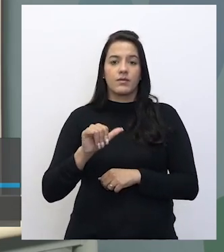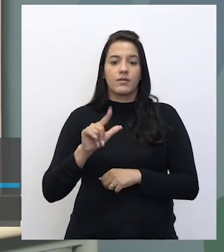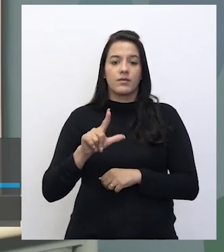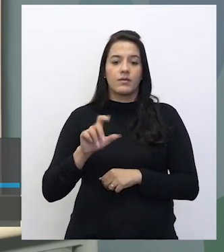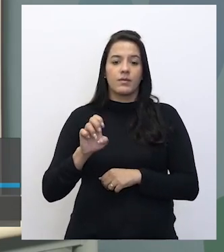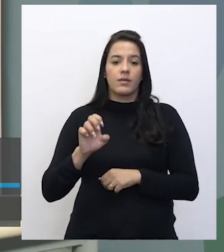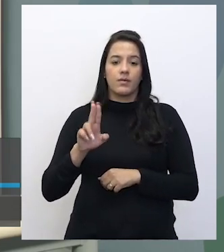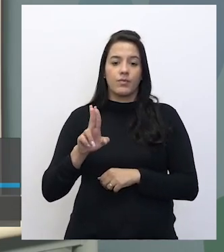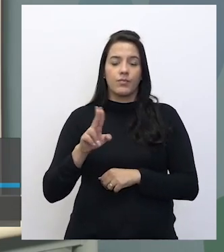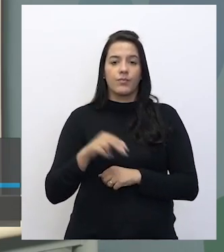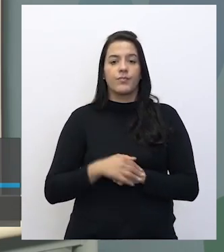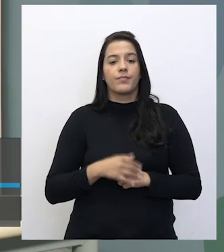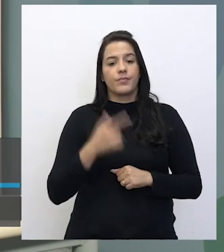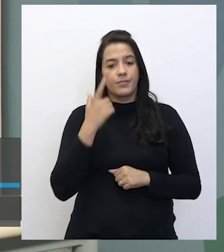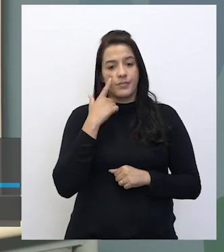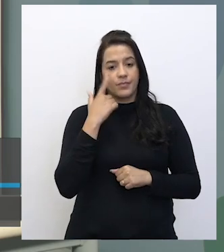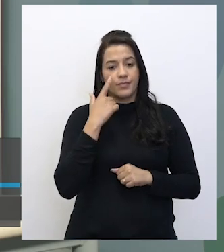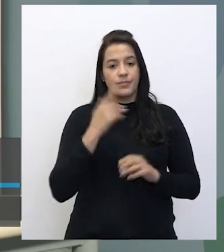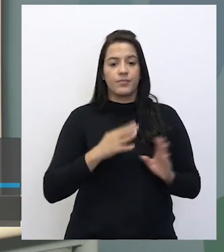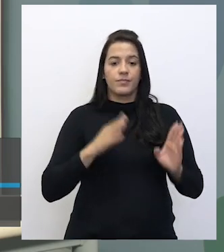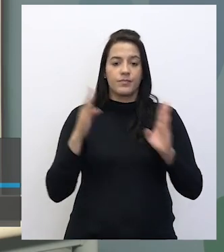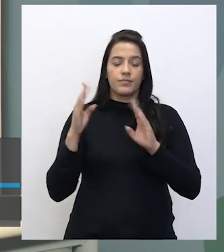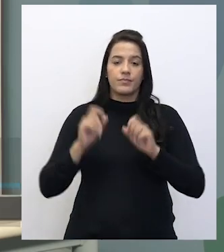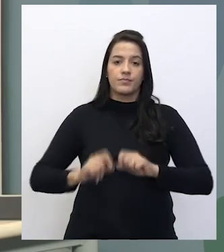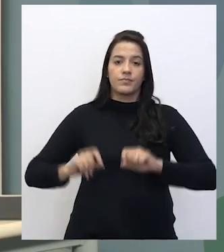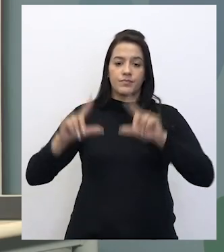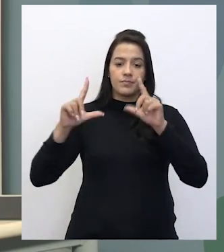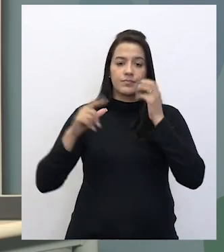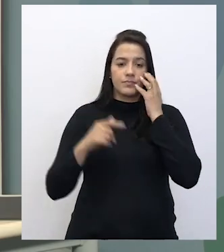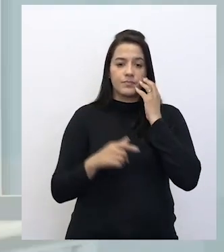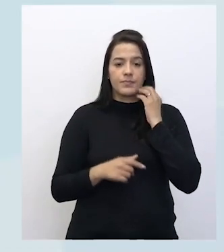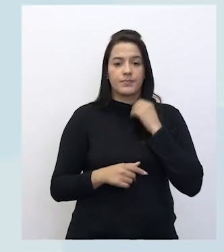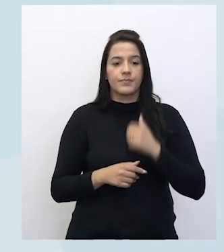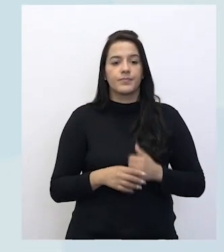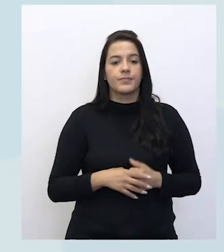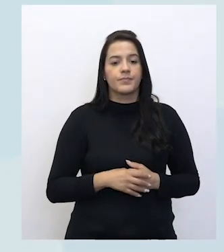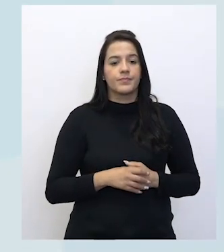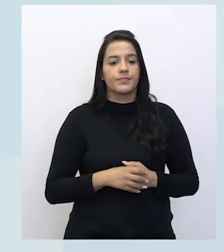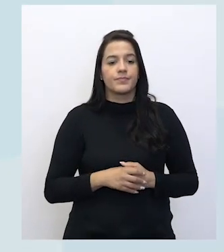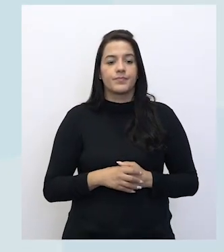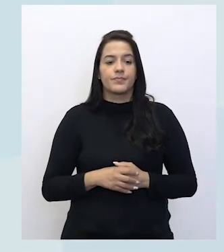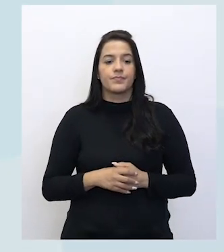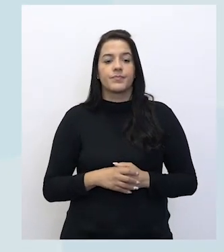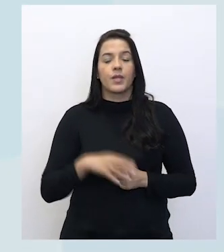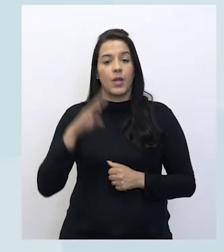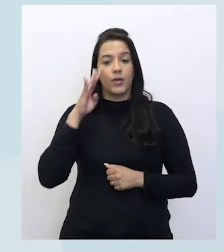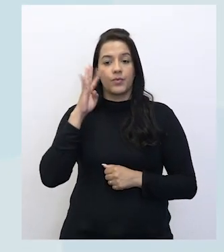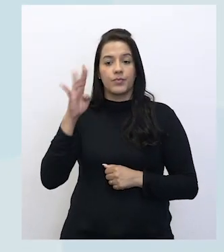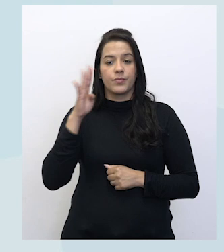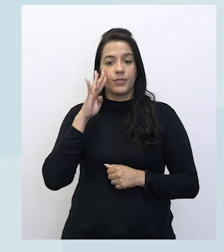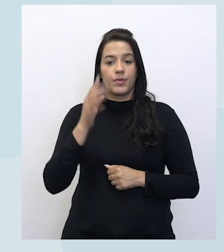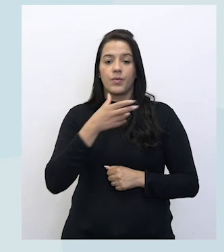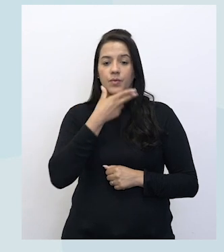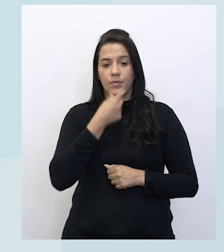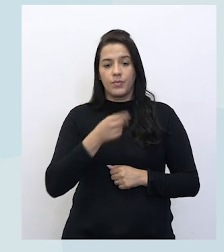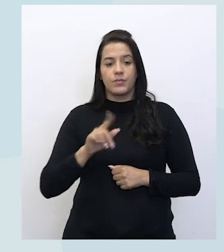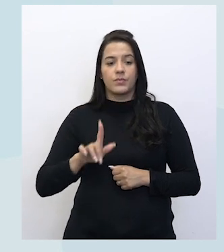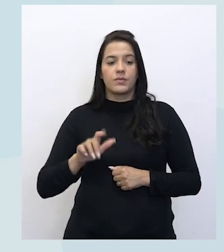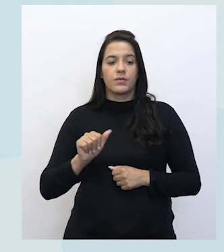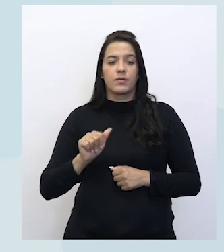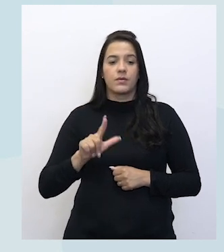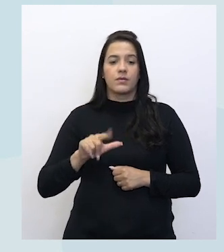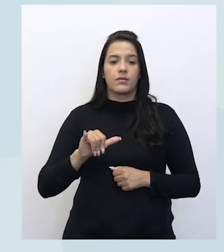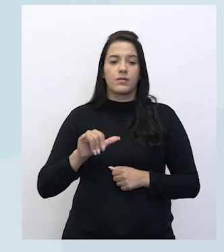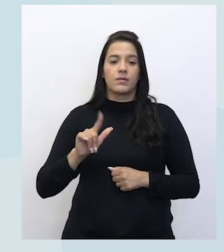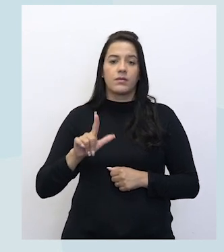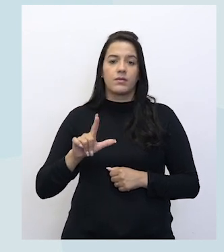trouxe aqui para a gente ver juntos na tela uma citação de Galileu, né? E